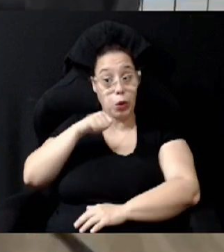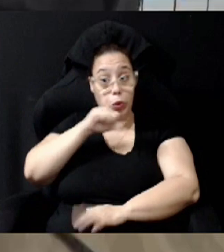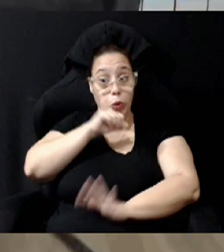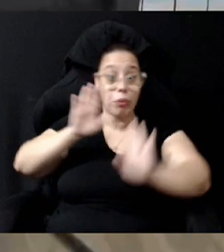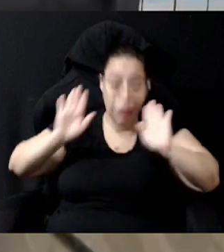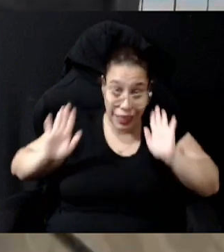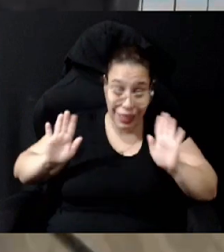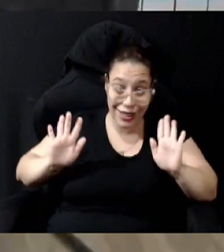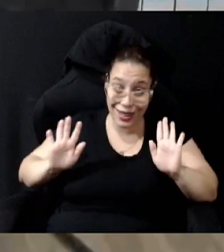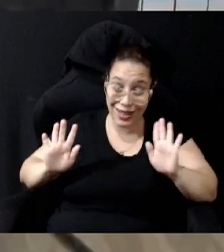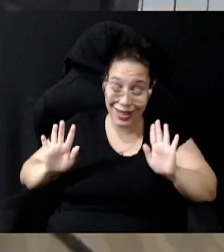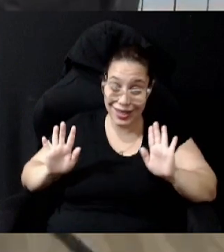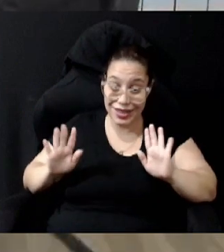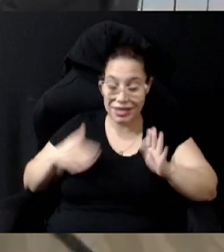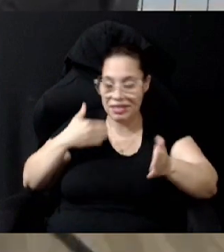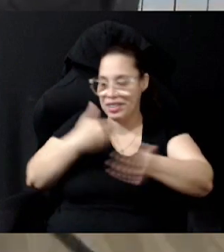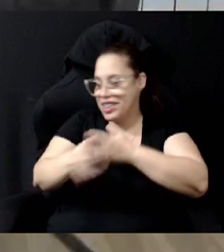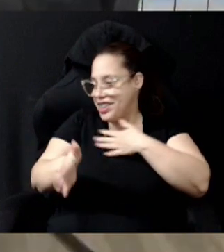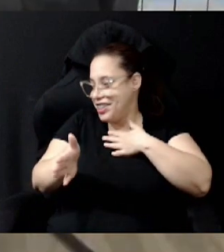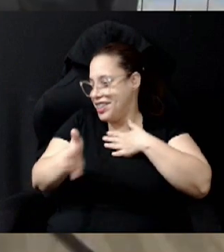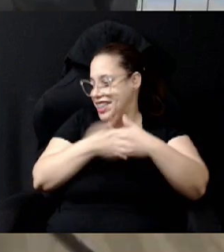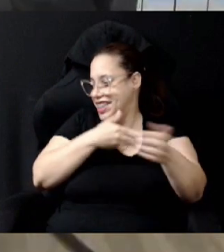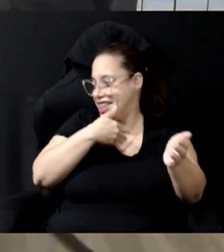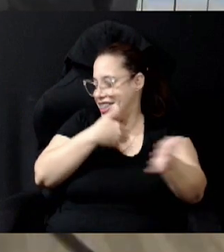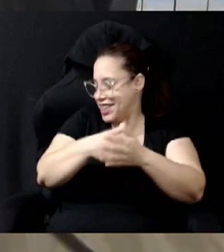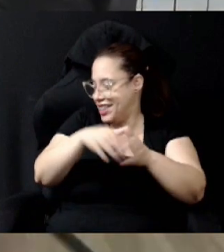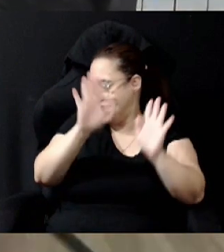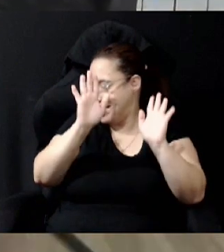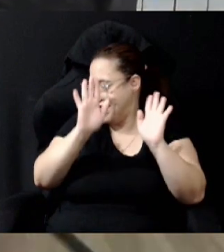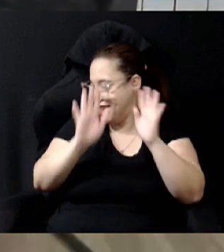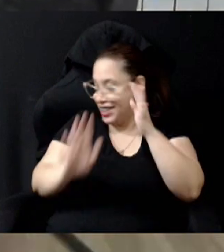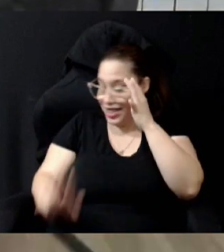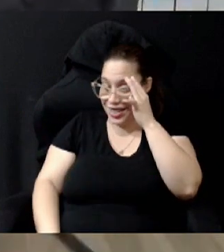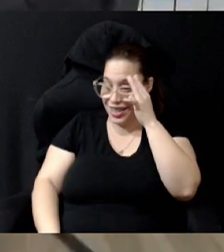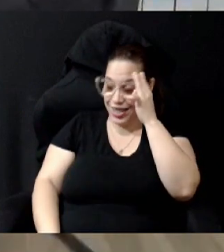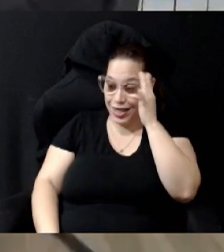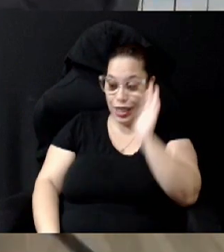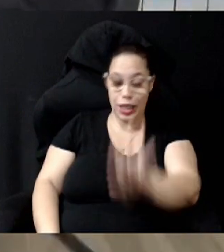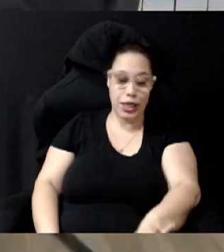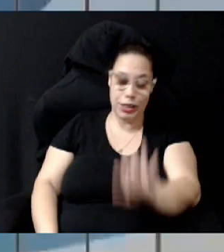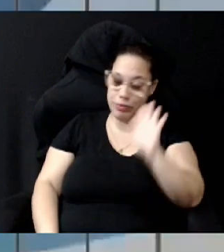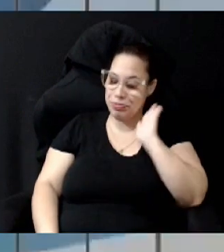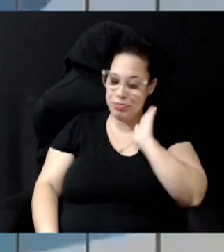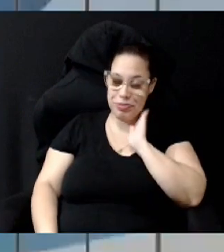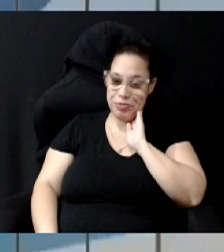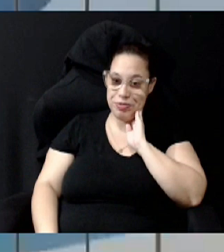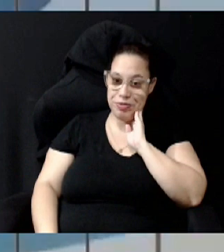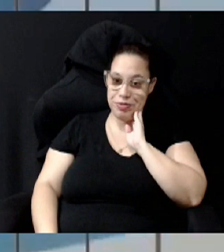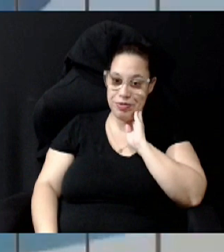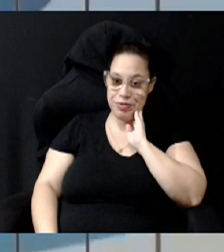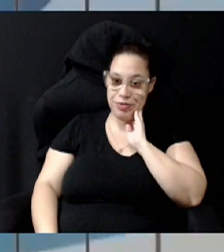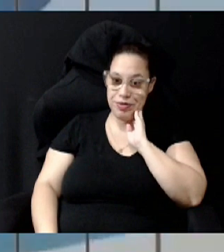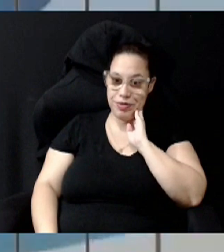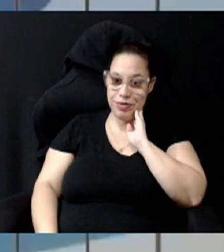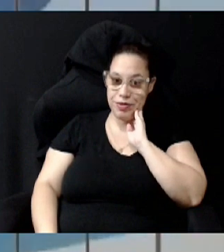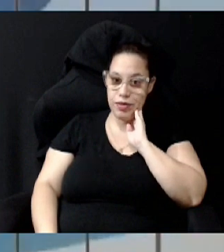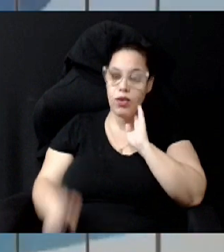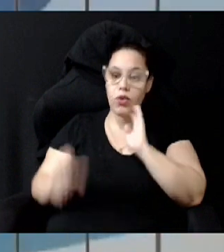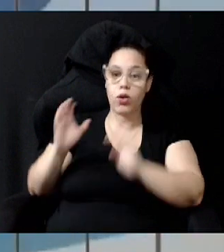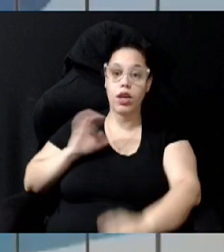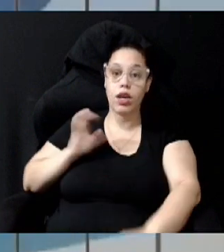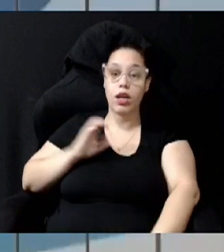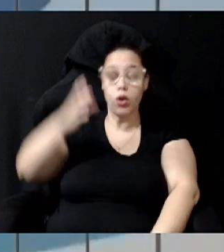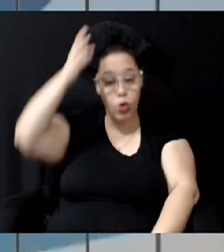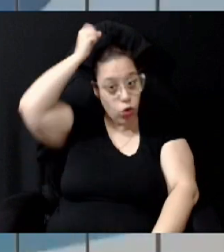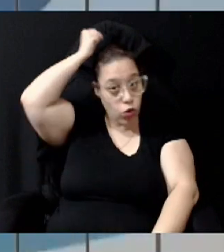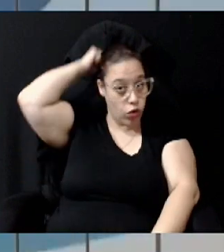O resto, para mim, todo mundo é boa gente, mas eu não ponho a mão no fogo. Né? Daí, o que a elite queria, Rúbia? Vender